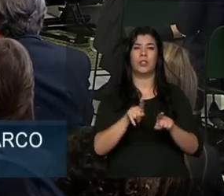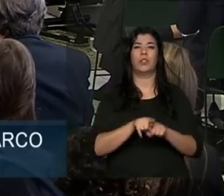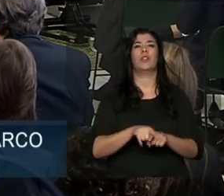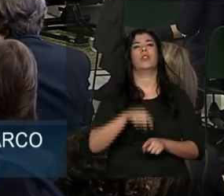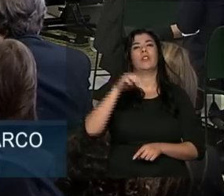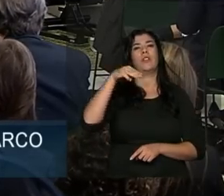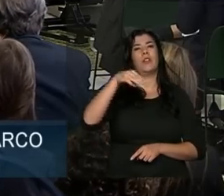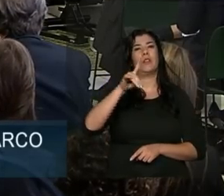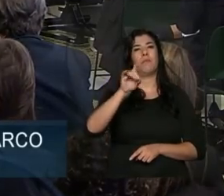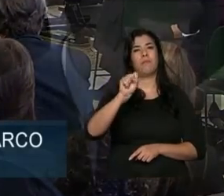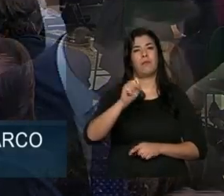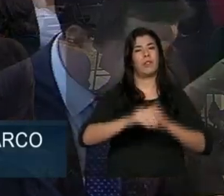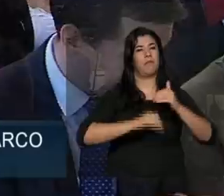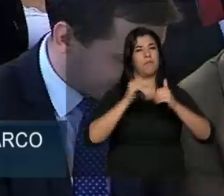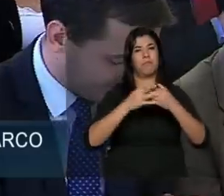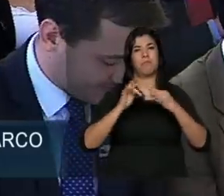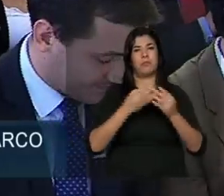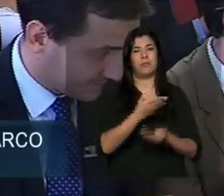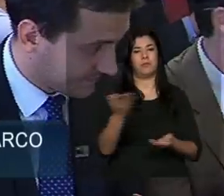Desenvolvimento,